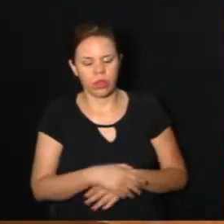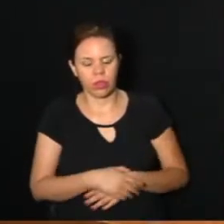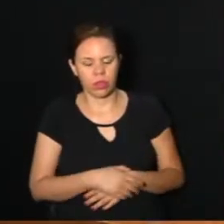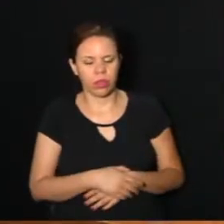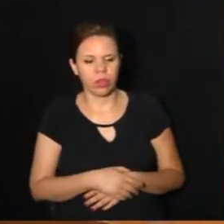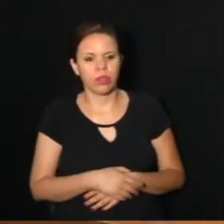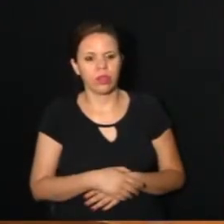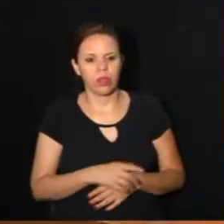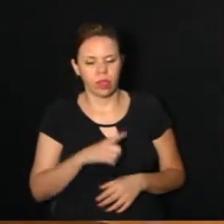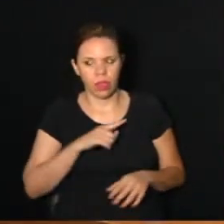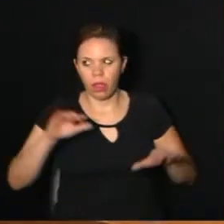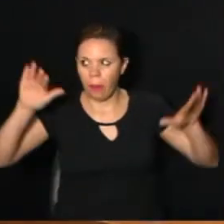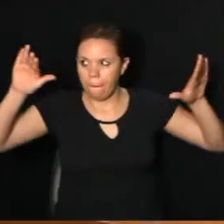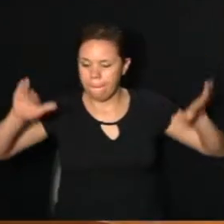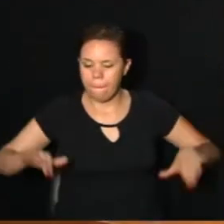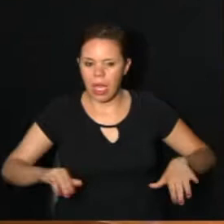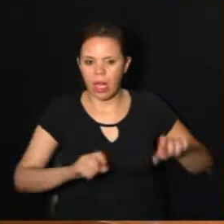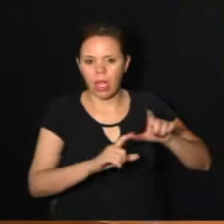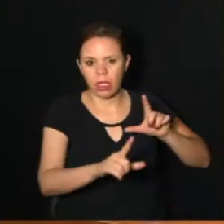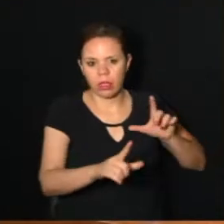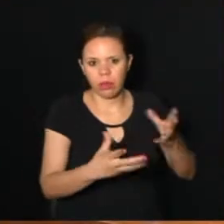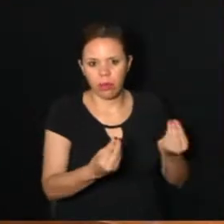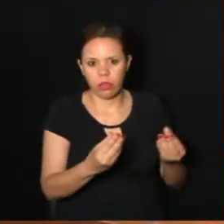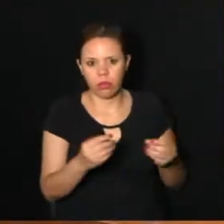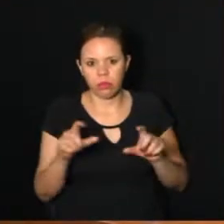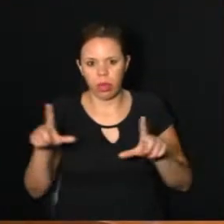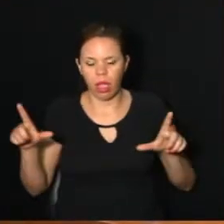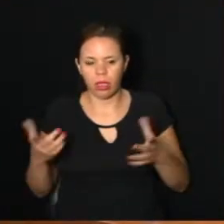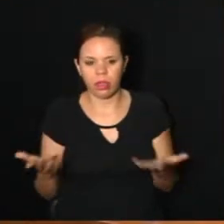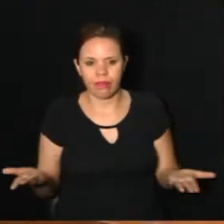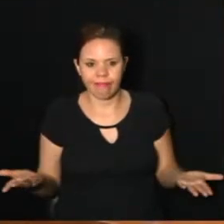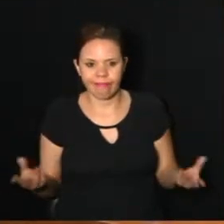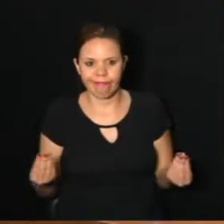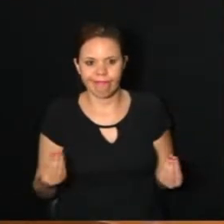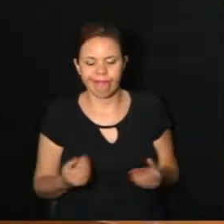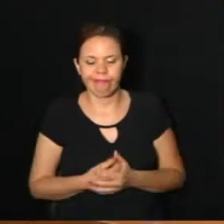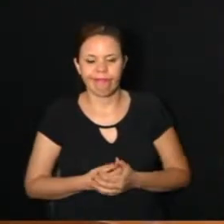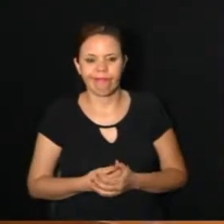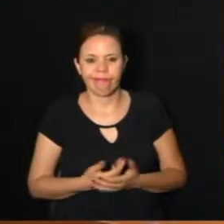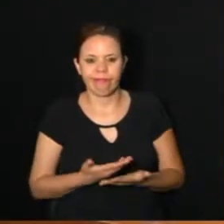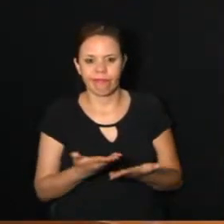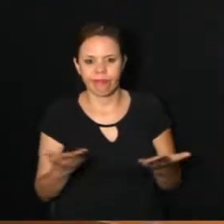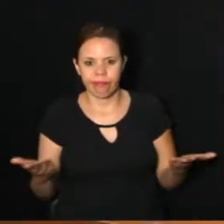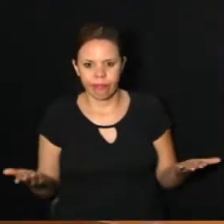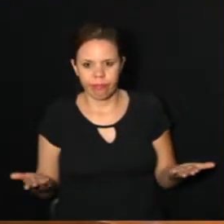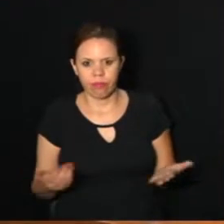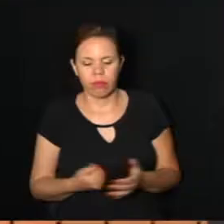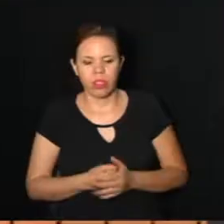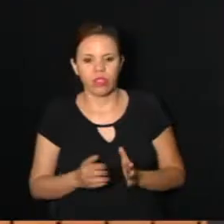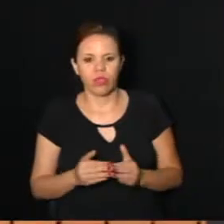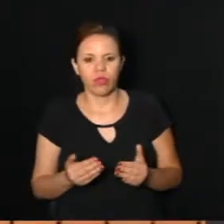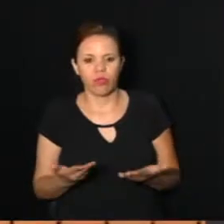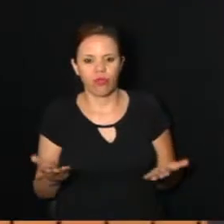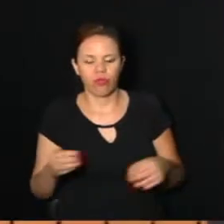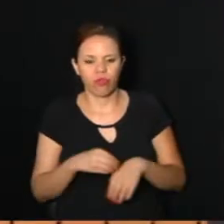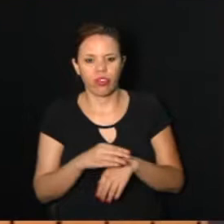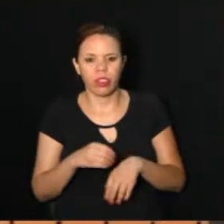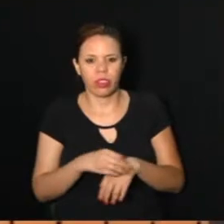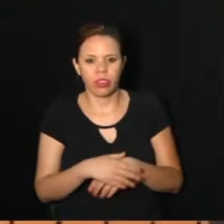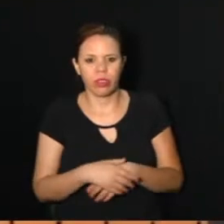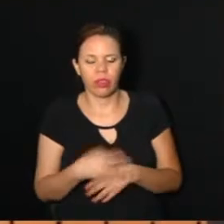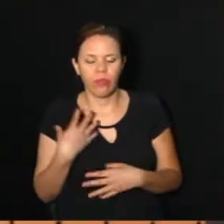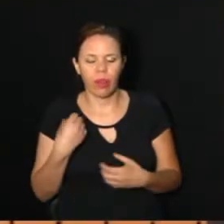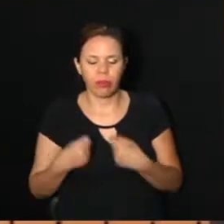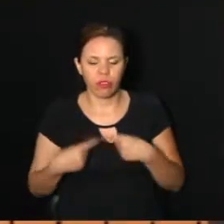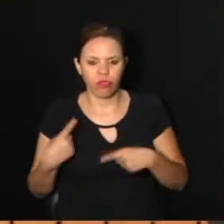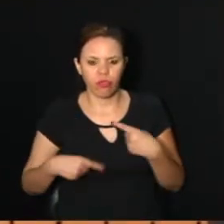haja parede no estabelecimento para ter tanta placa, né? Então, fica aqui realmente a sua solicitação, a sua indicação, e vamos